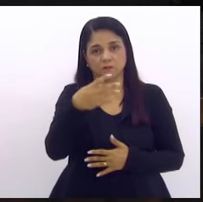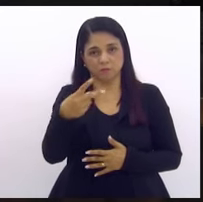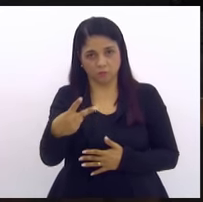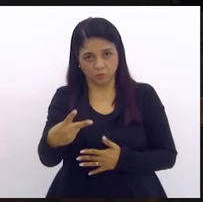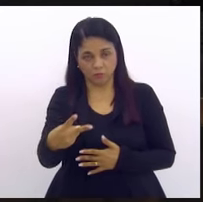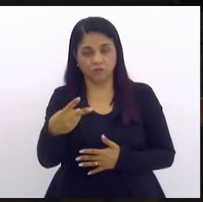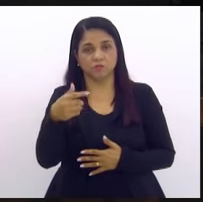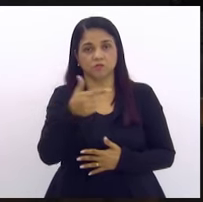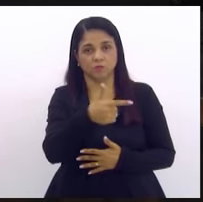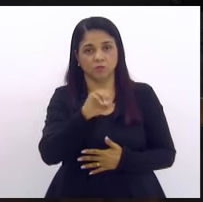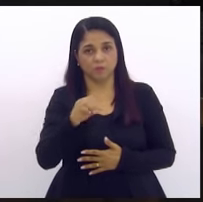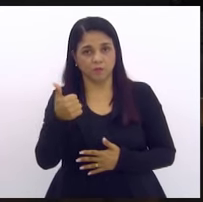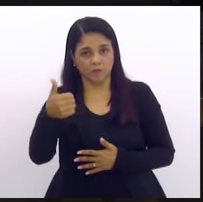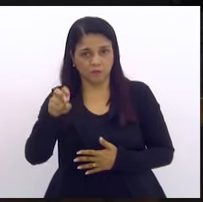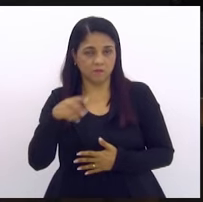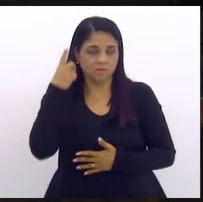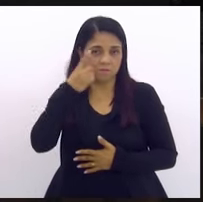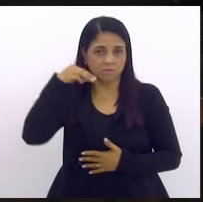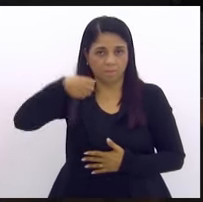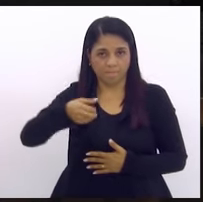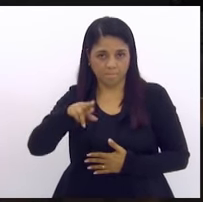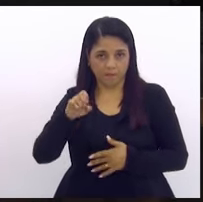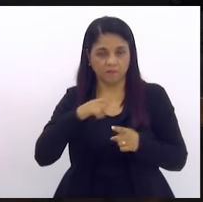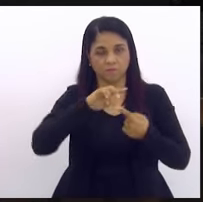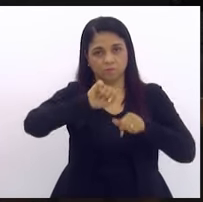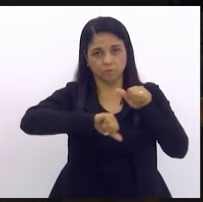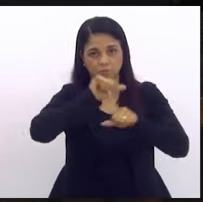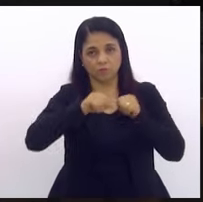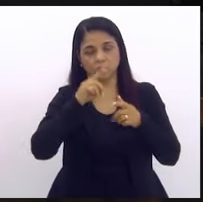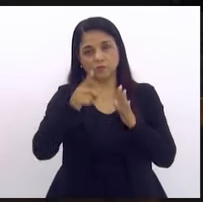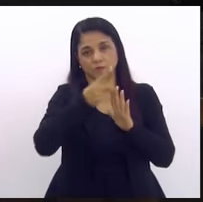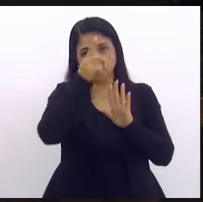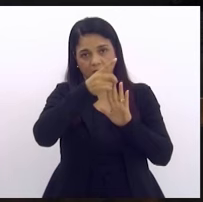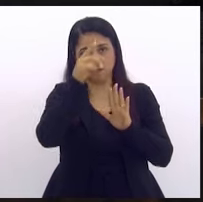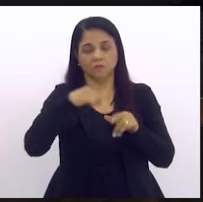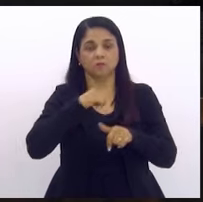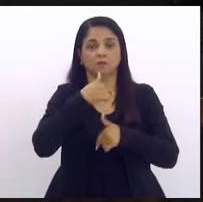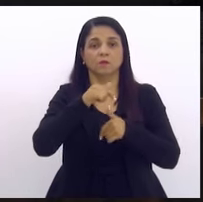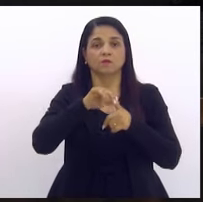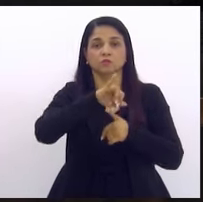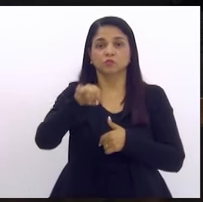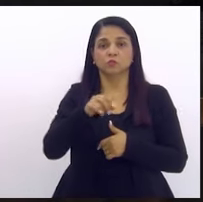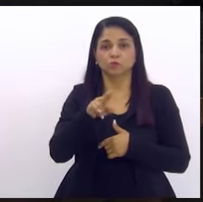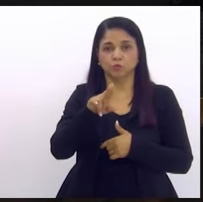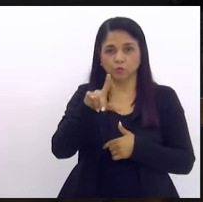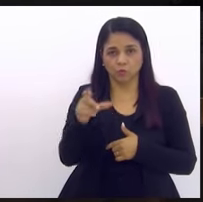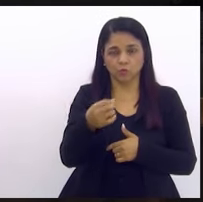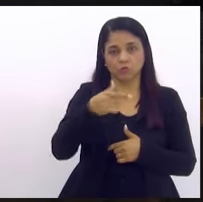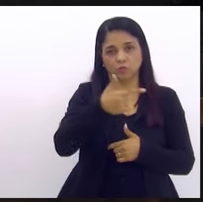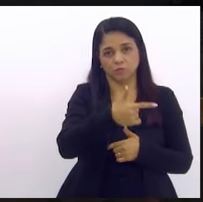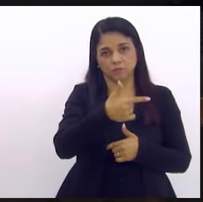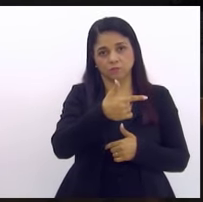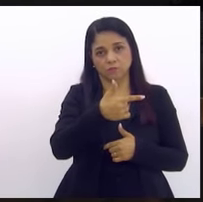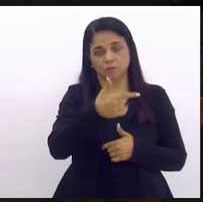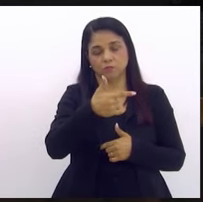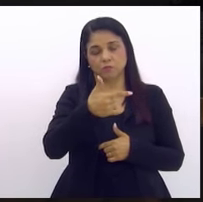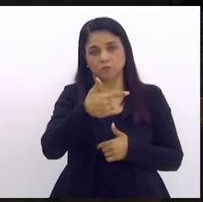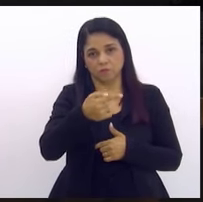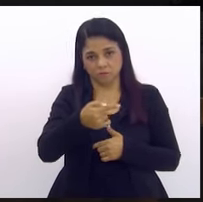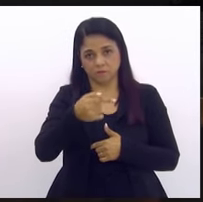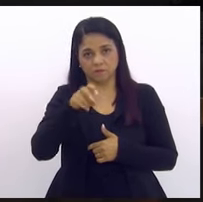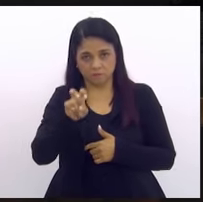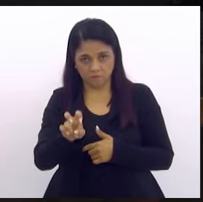deputada Marta Rocha, que altera o decreto-lei de número 218, 18 de julho de 75, que dispõe sobre o regime